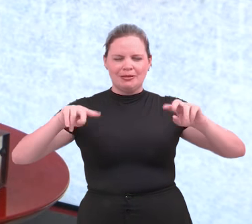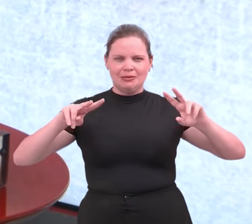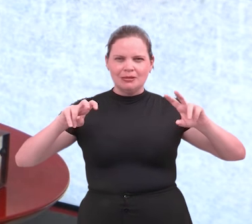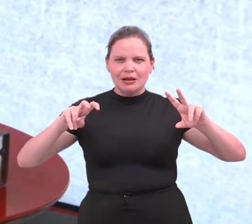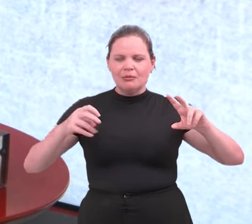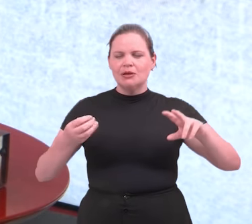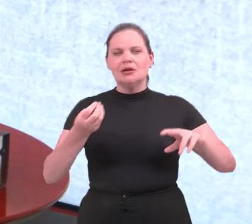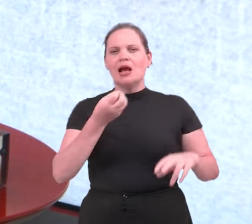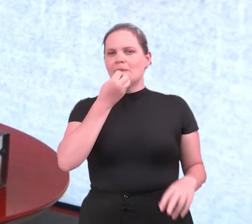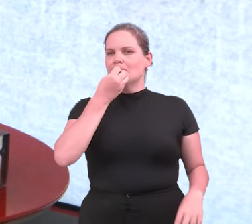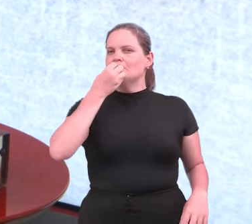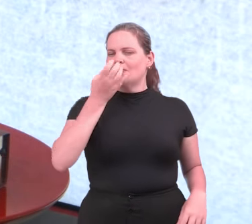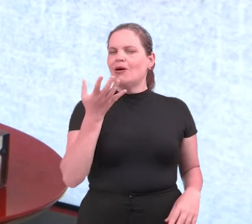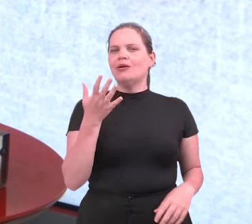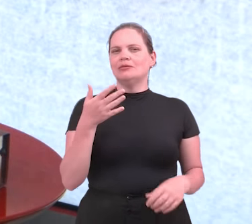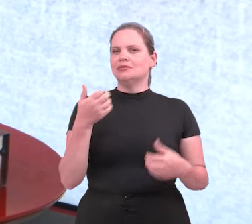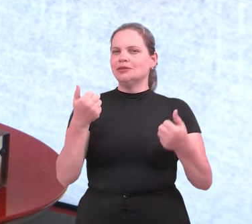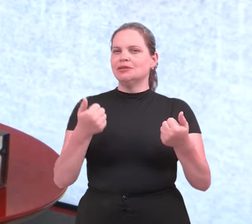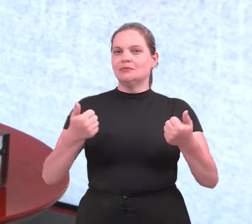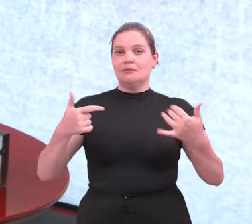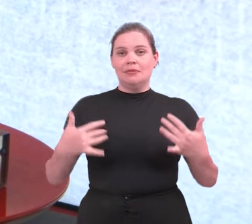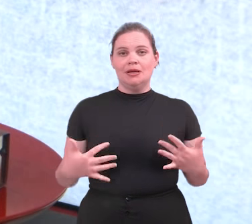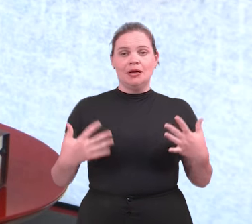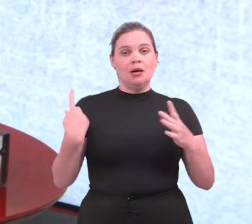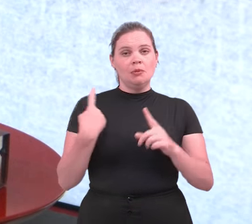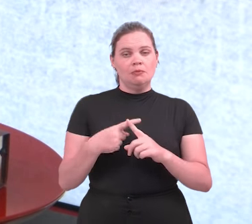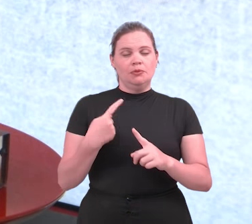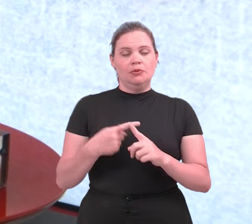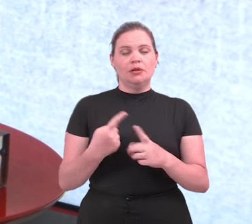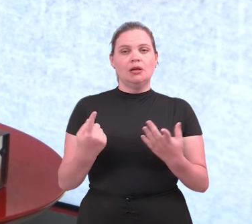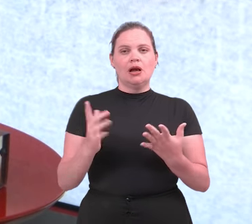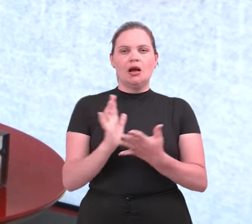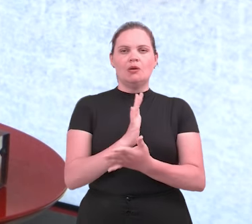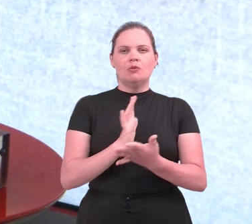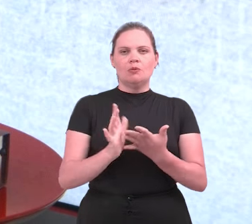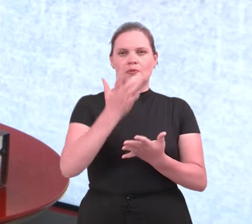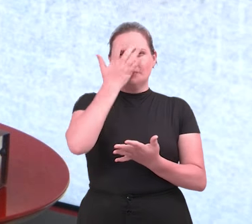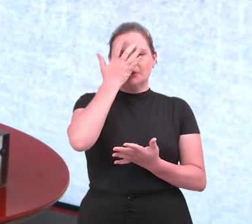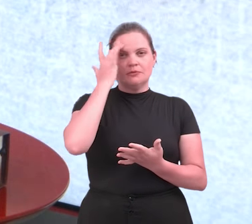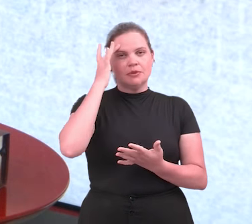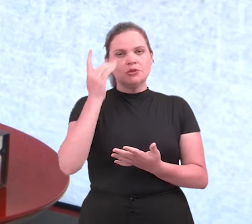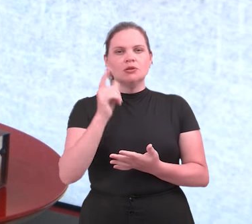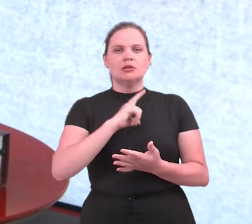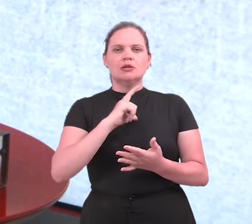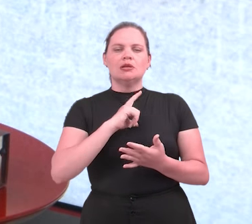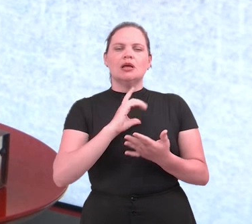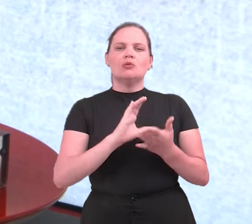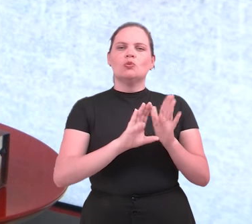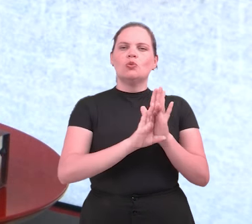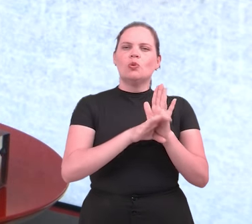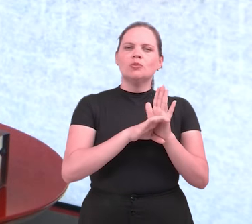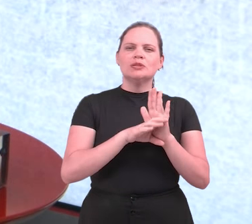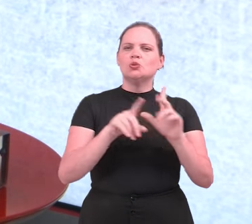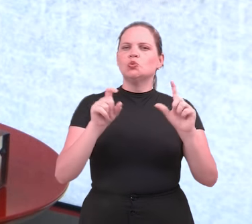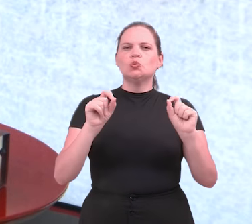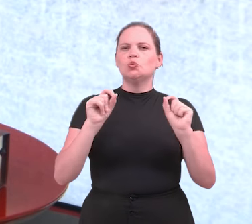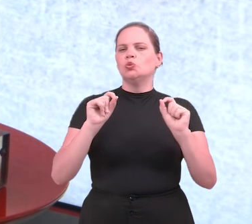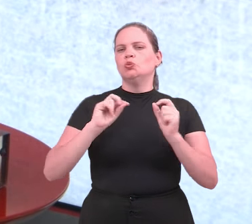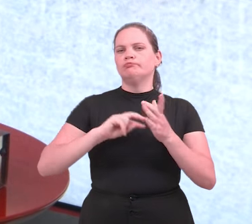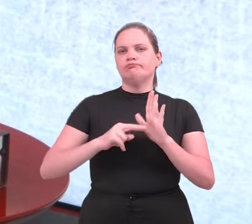ele. Embora se trate de conceitos que normalmente as pessoas têm sobre a igreja, e